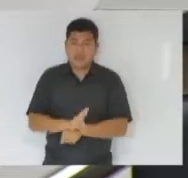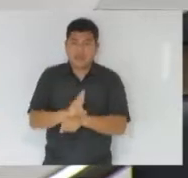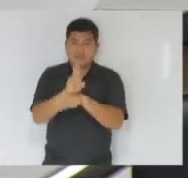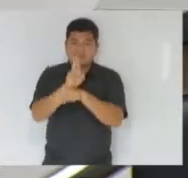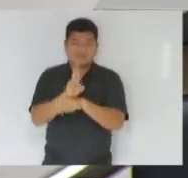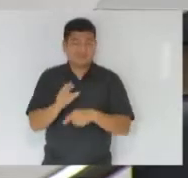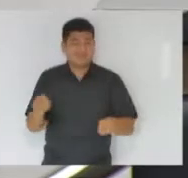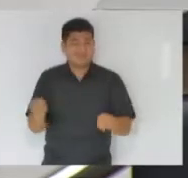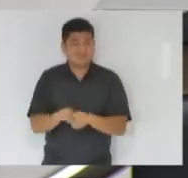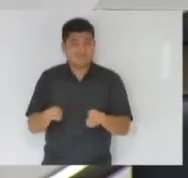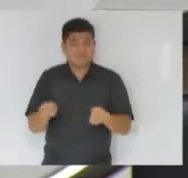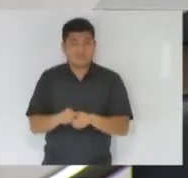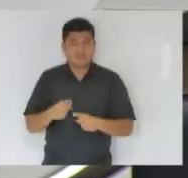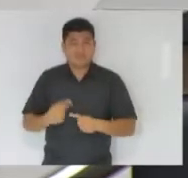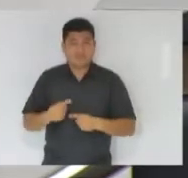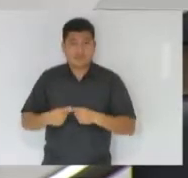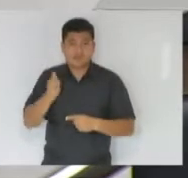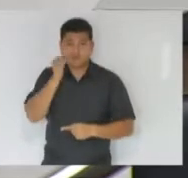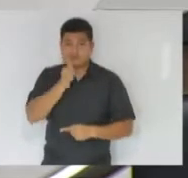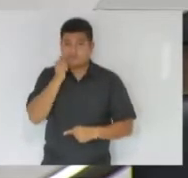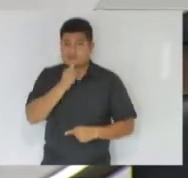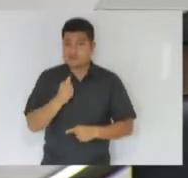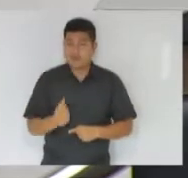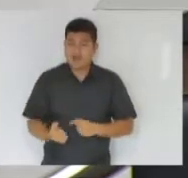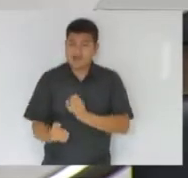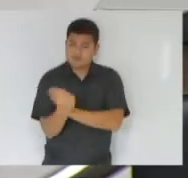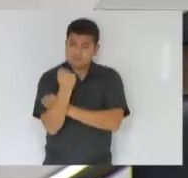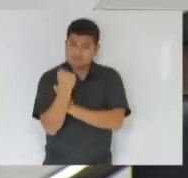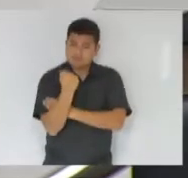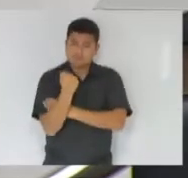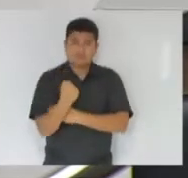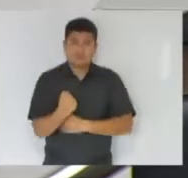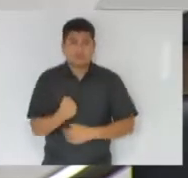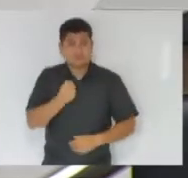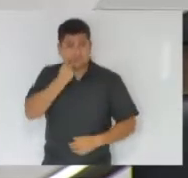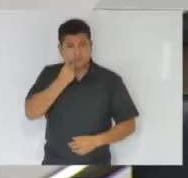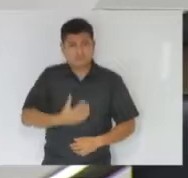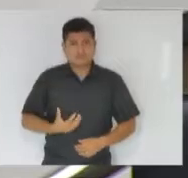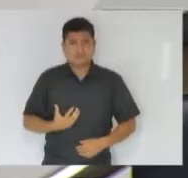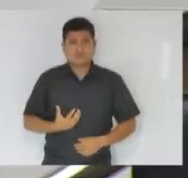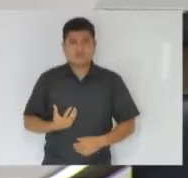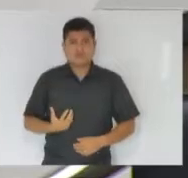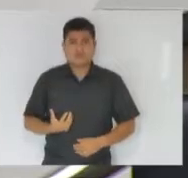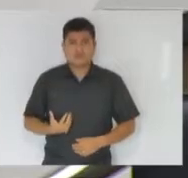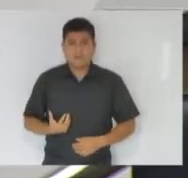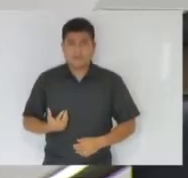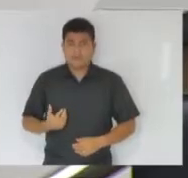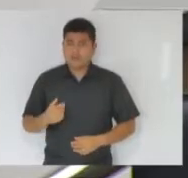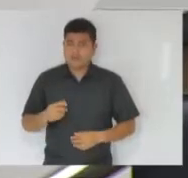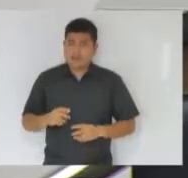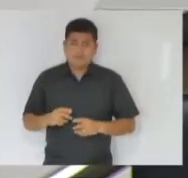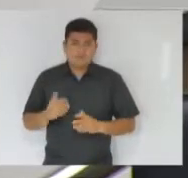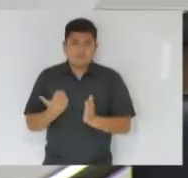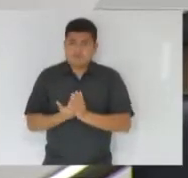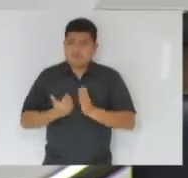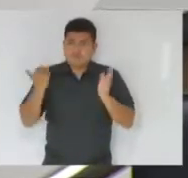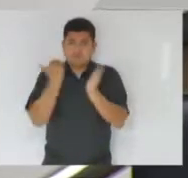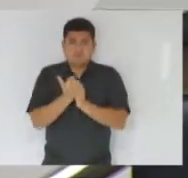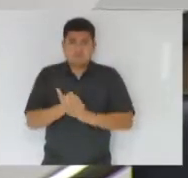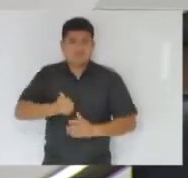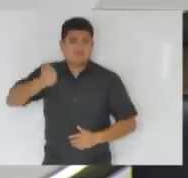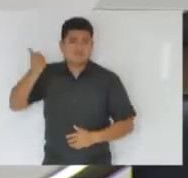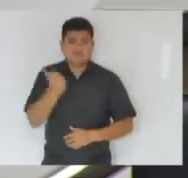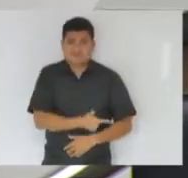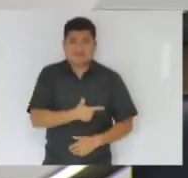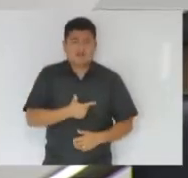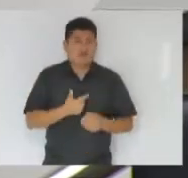ela tem uma força extraordinária, ela tem uma força além de uma capacidade de um homem pode conseguir. Isso já provado